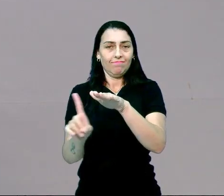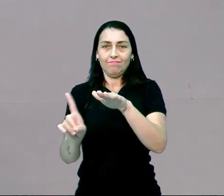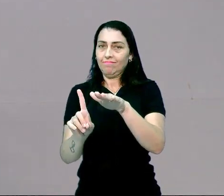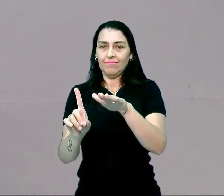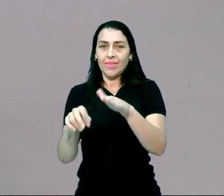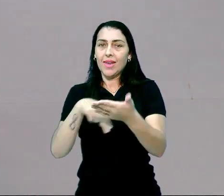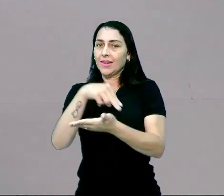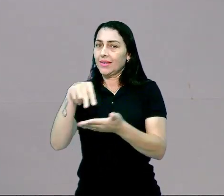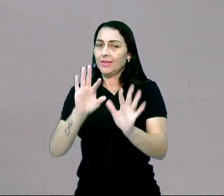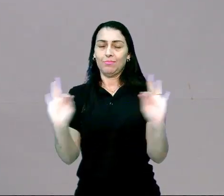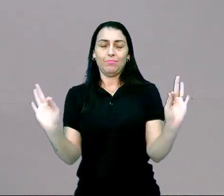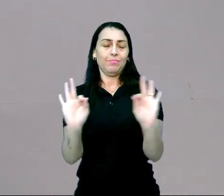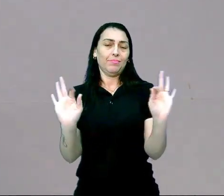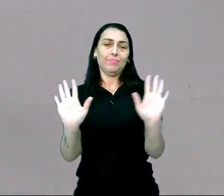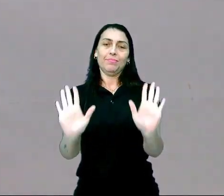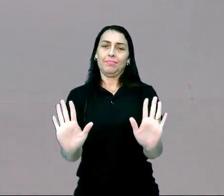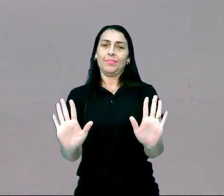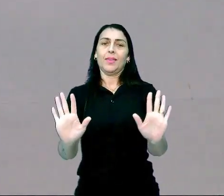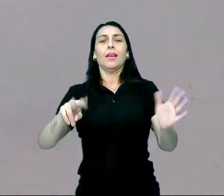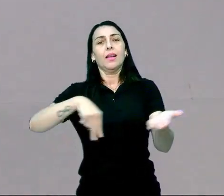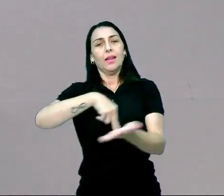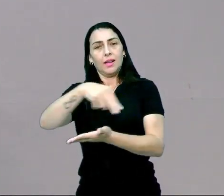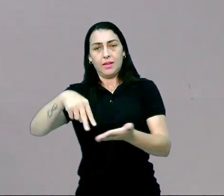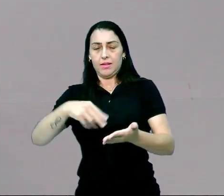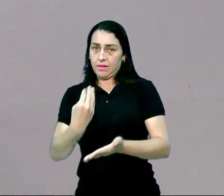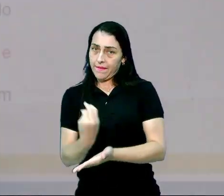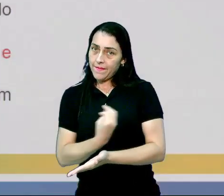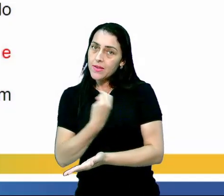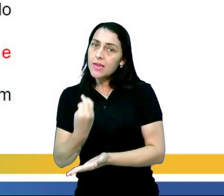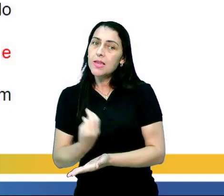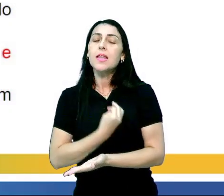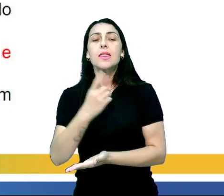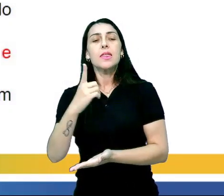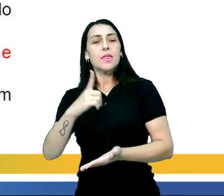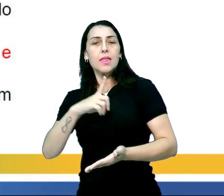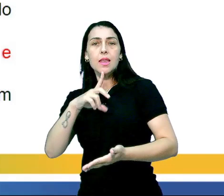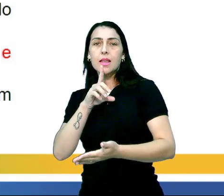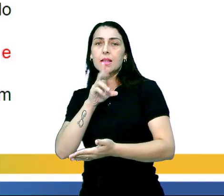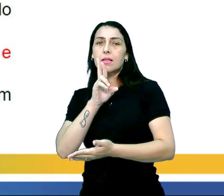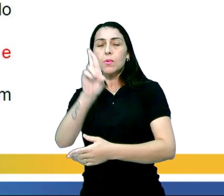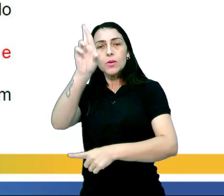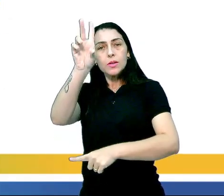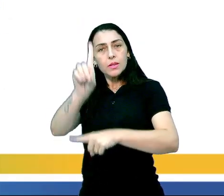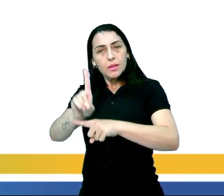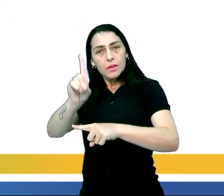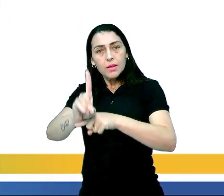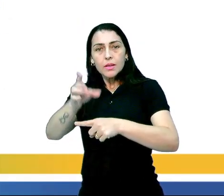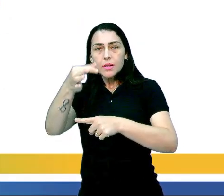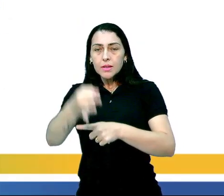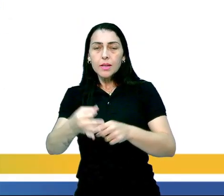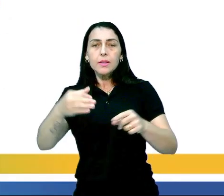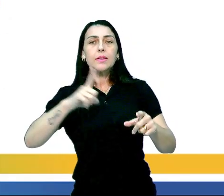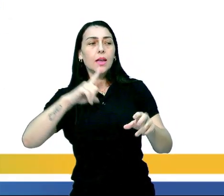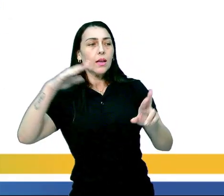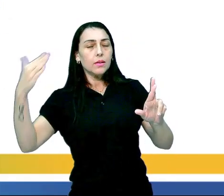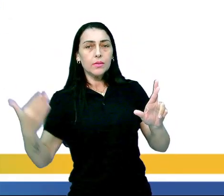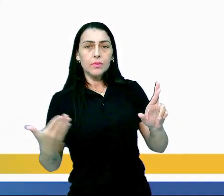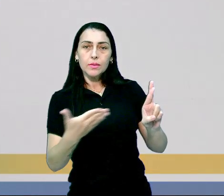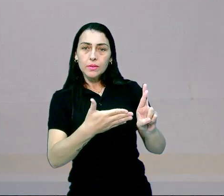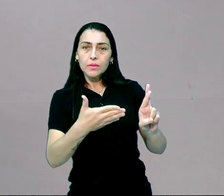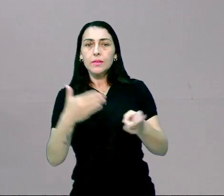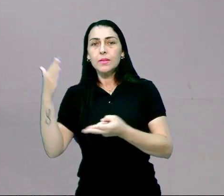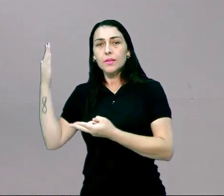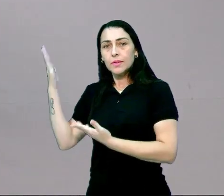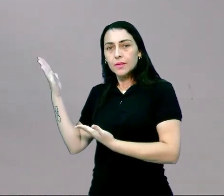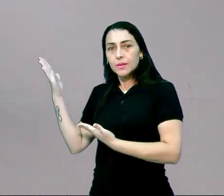A dança... a dança é vida. Então, a gente tem um gabarito que é a alternativa D. Temos as nossas